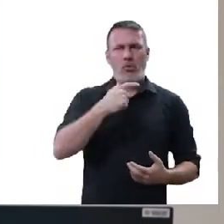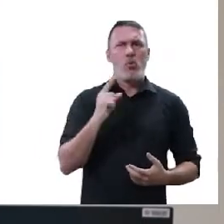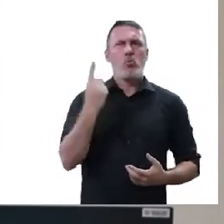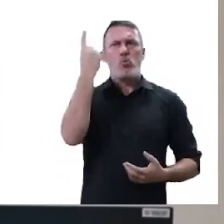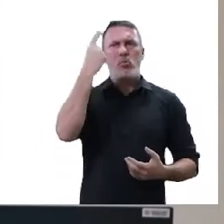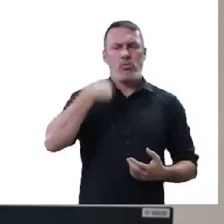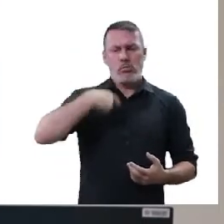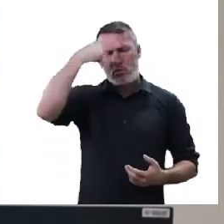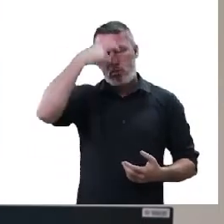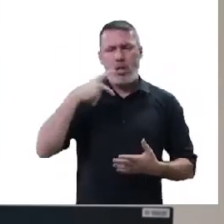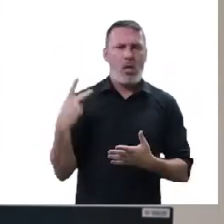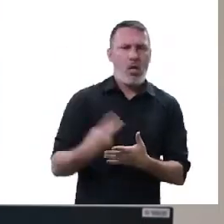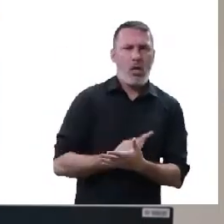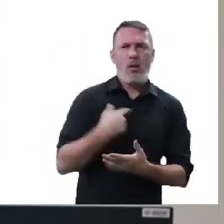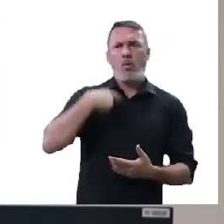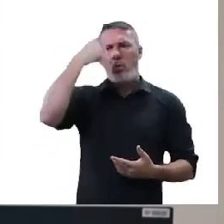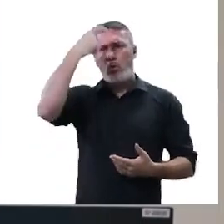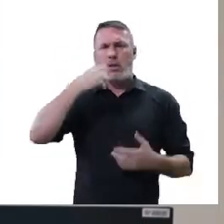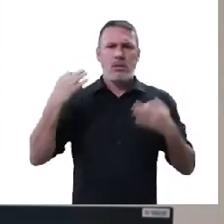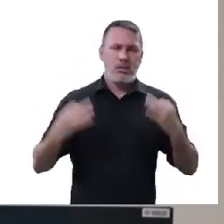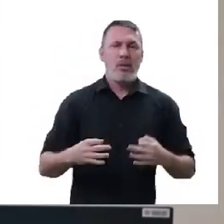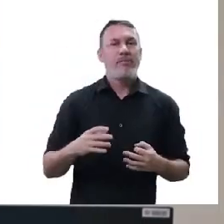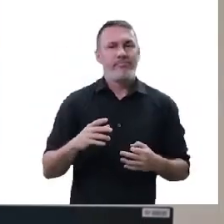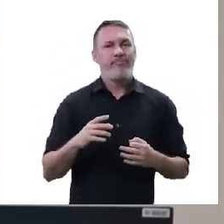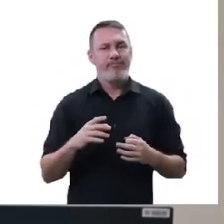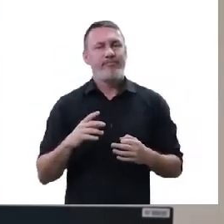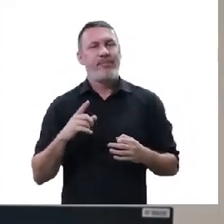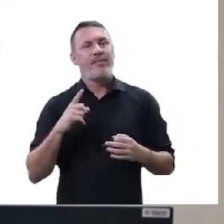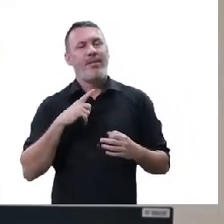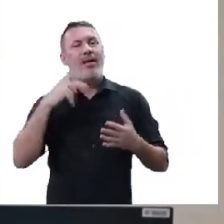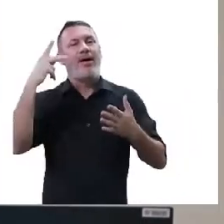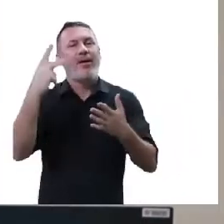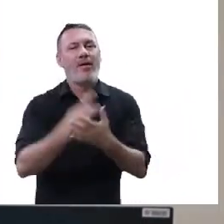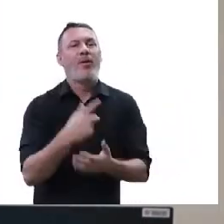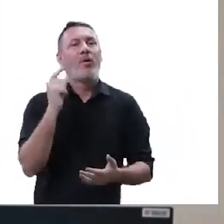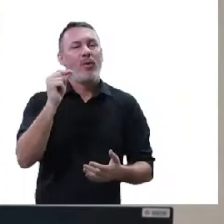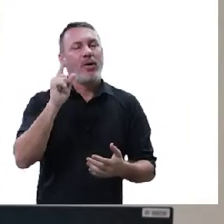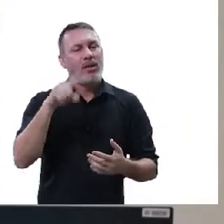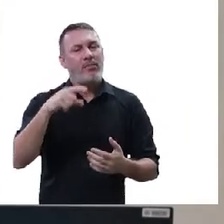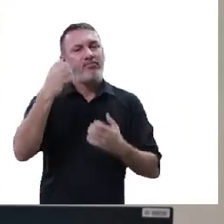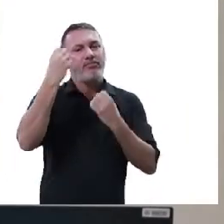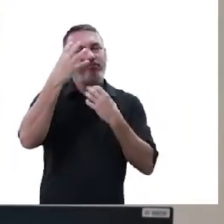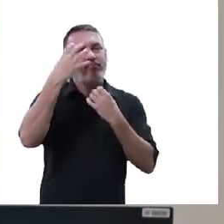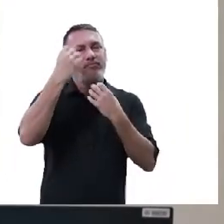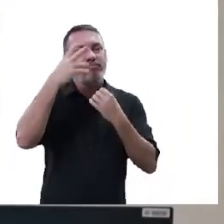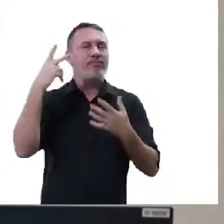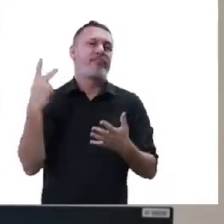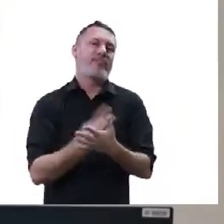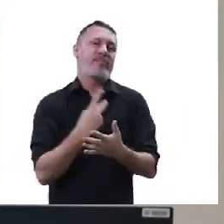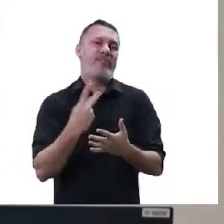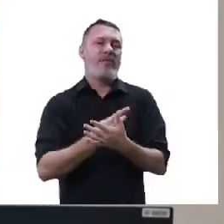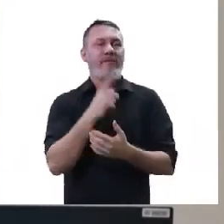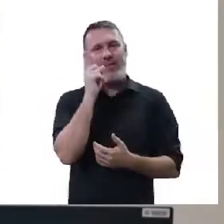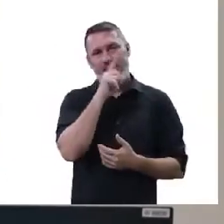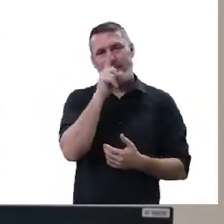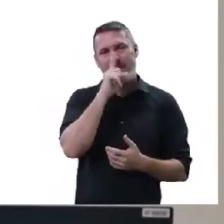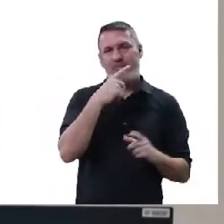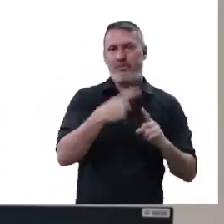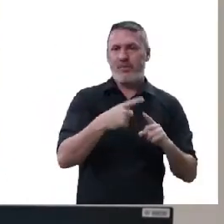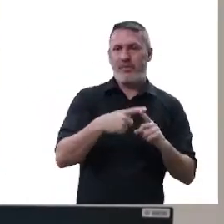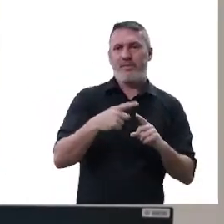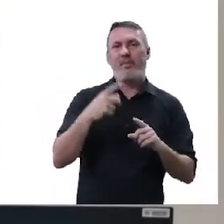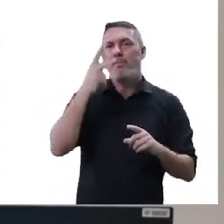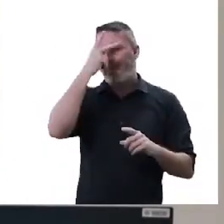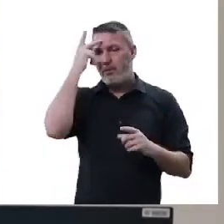é o correto e o outro está errado, sabe por quê? Então teve alguma falha no aprender a conviver, porque certamente essa